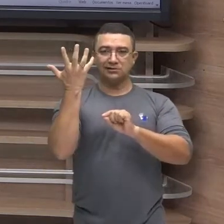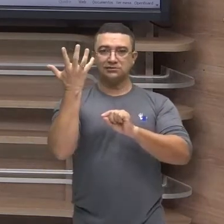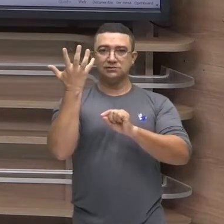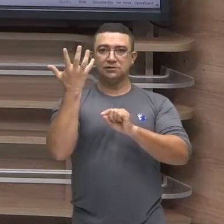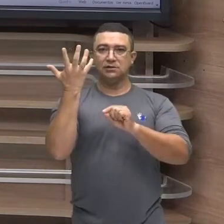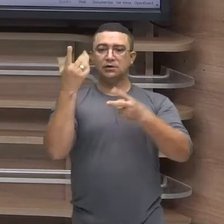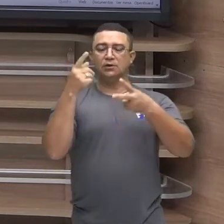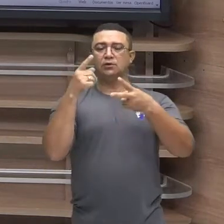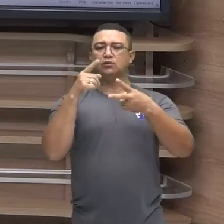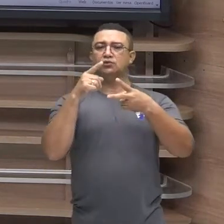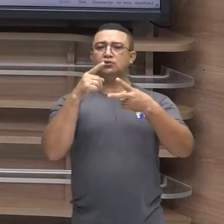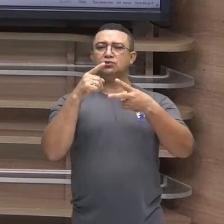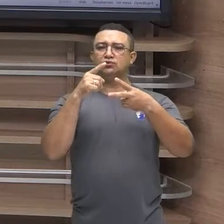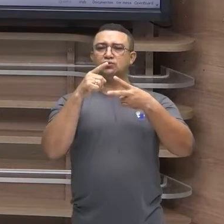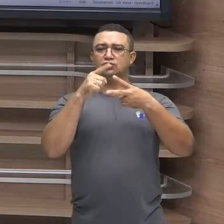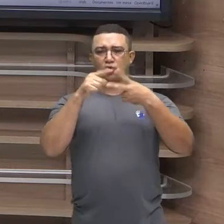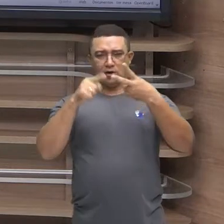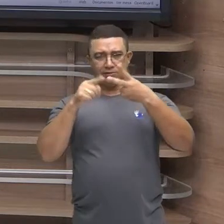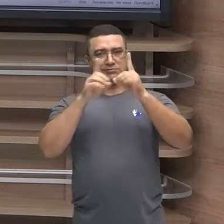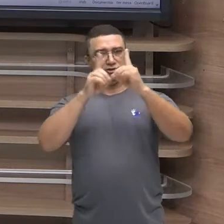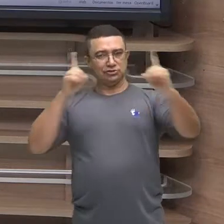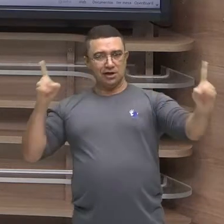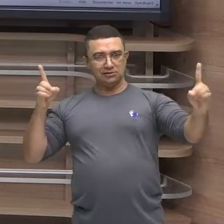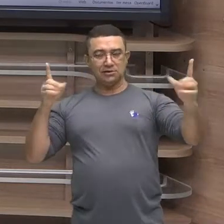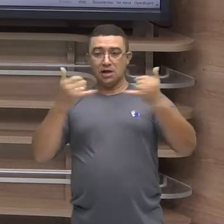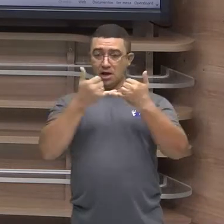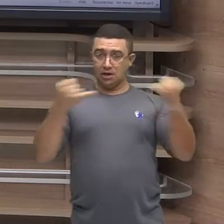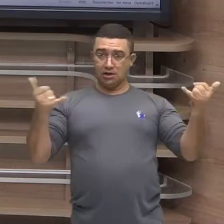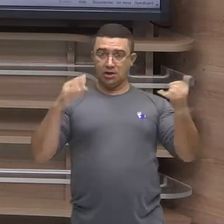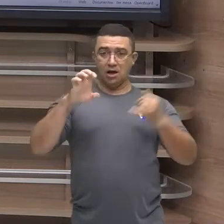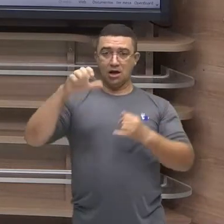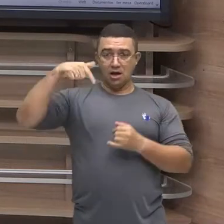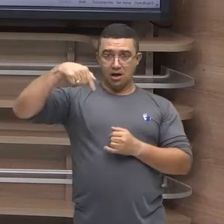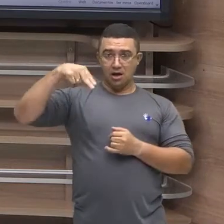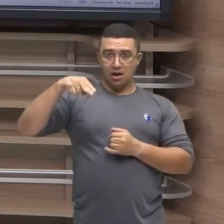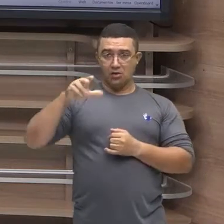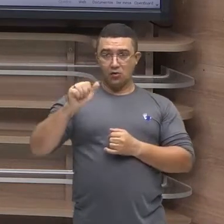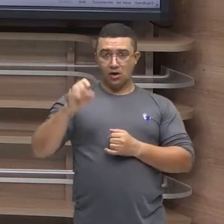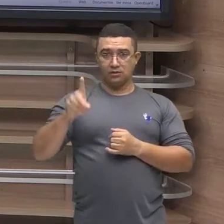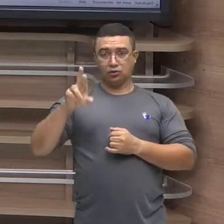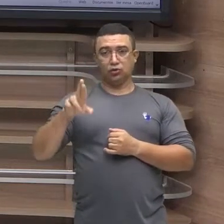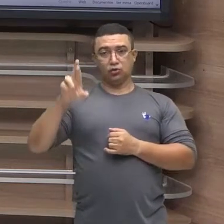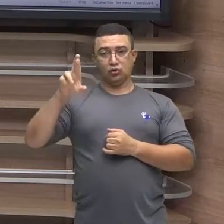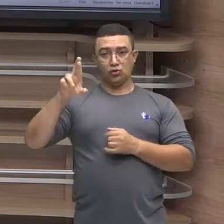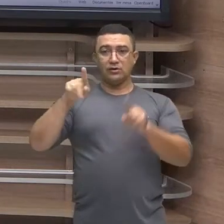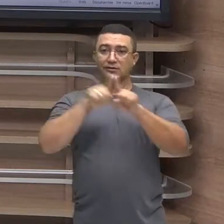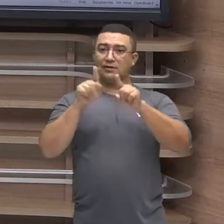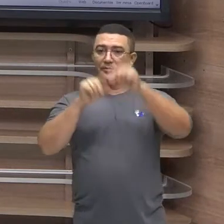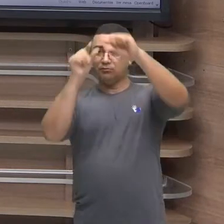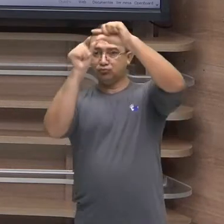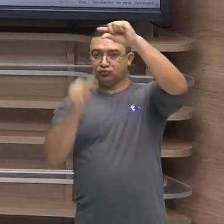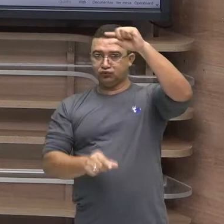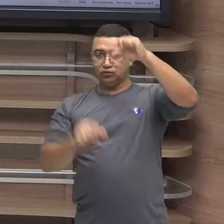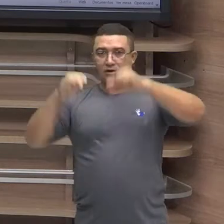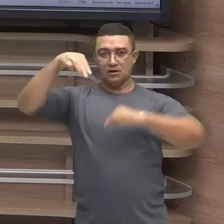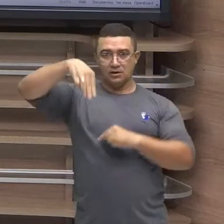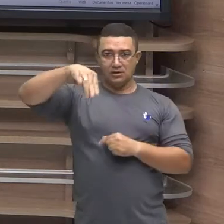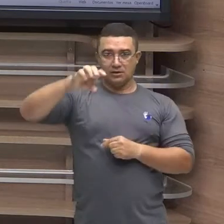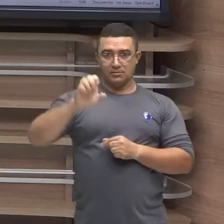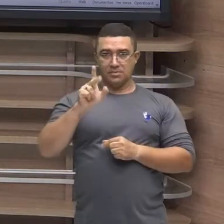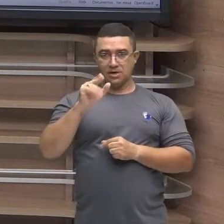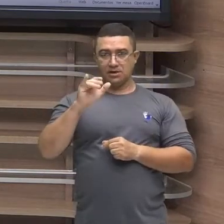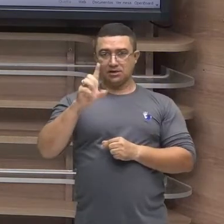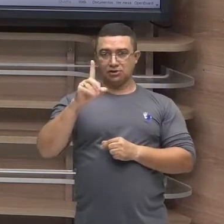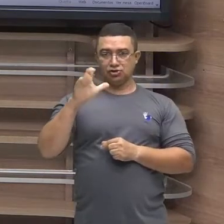dois distanciamentos, né? Da linha do Equador e da linha aí do meridiano de Greenwich? A gente vai ter a definição